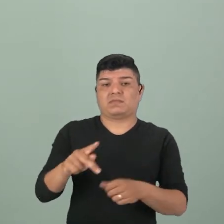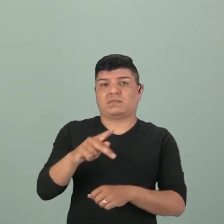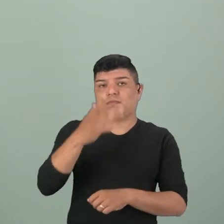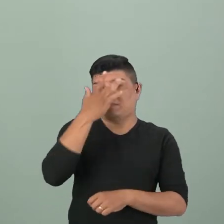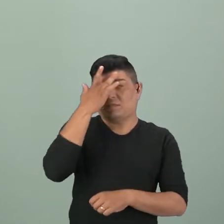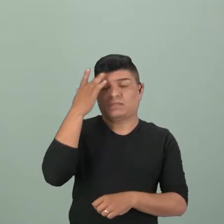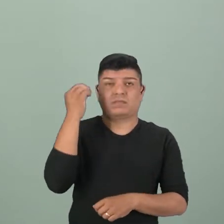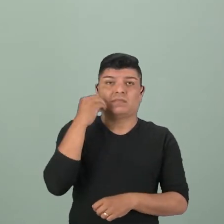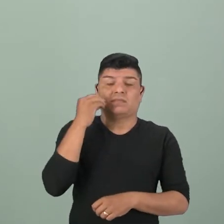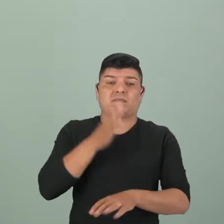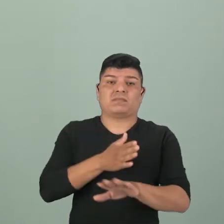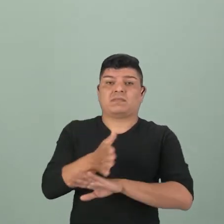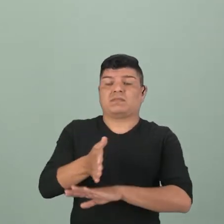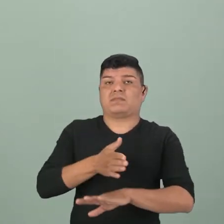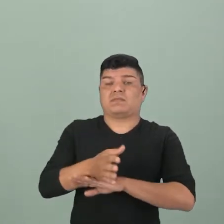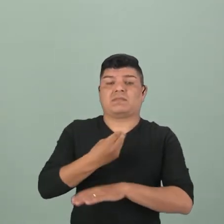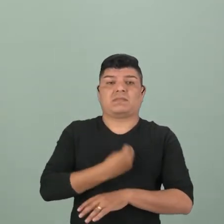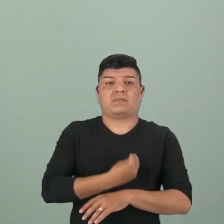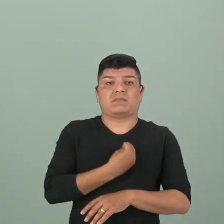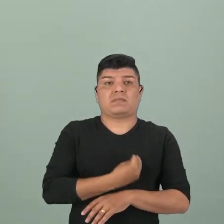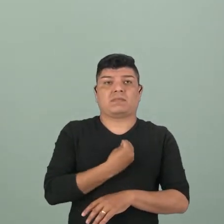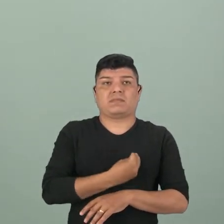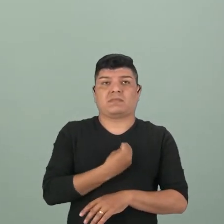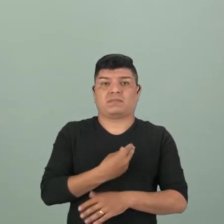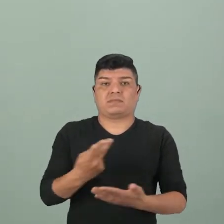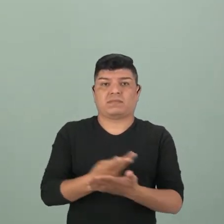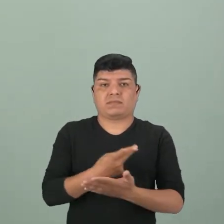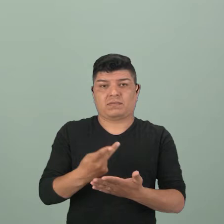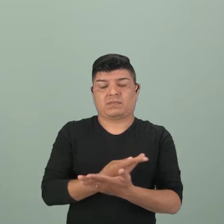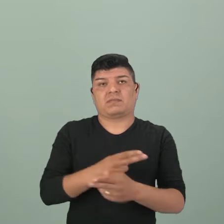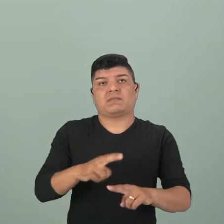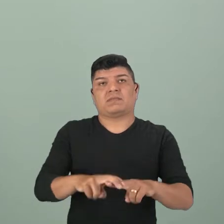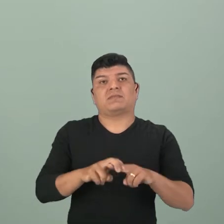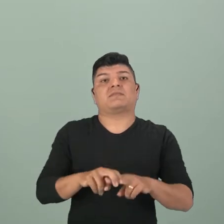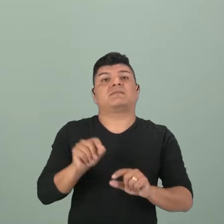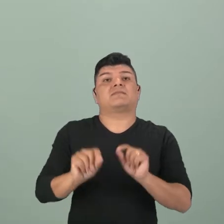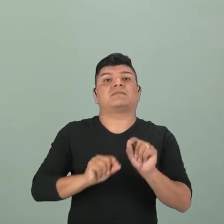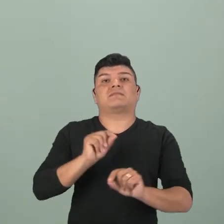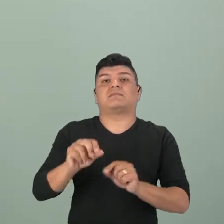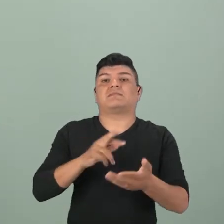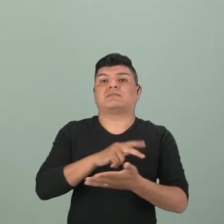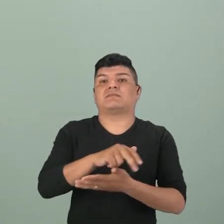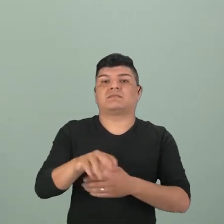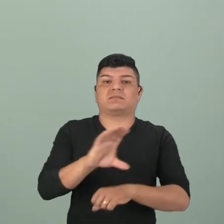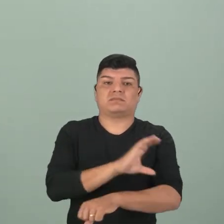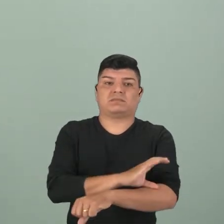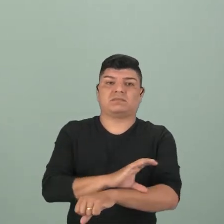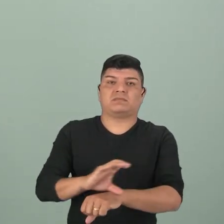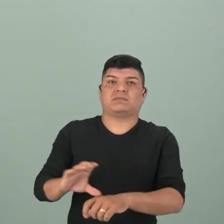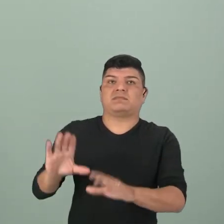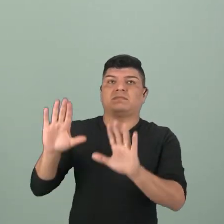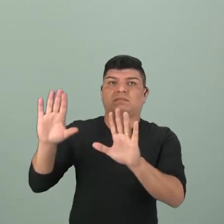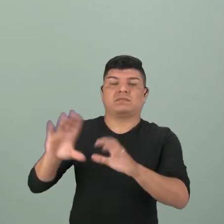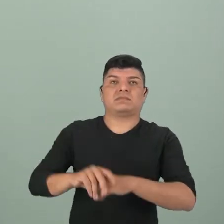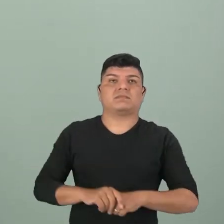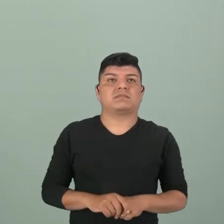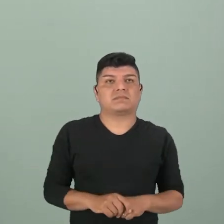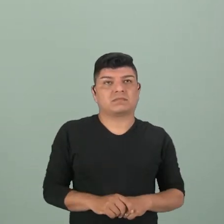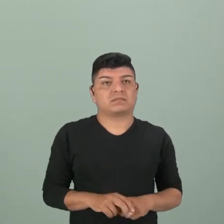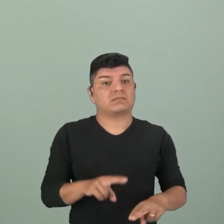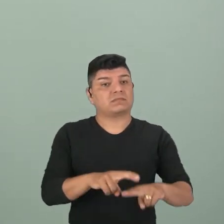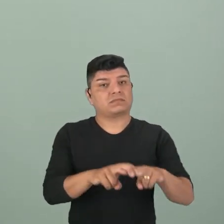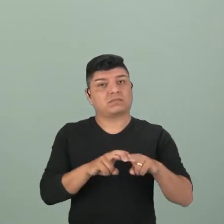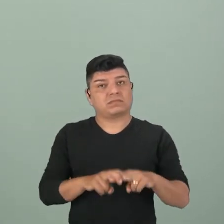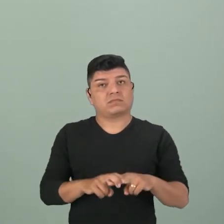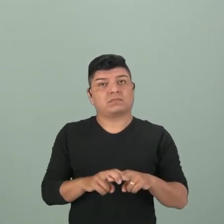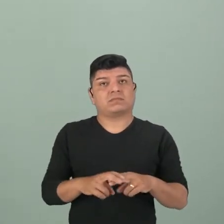entrar de forma ilegal e tentam viver lá dentro de forma ilegal. Então vai dar o quê? Uma diversidade cultural naquele local. Aí por